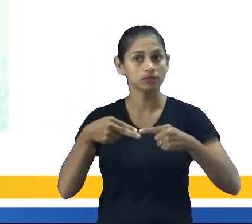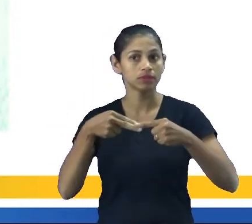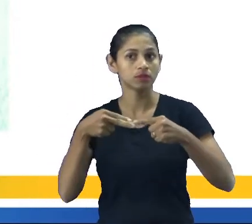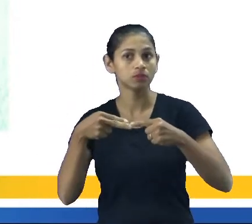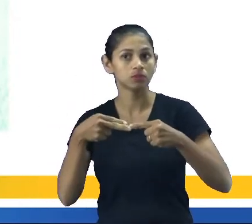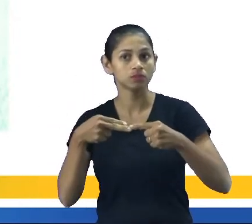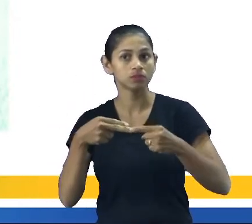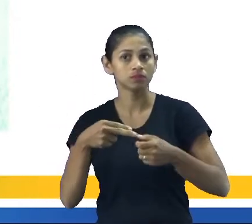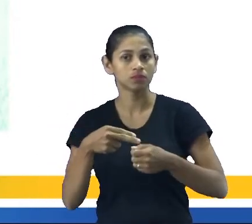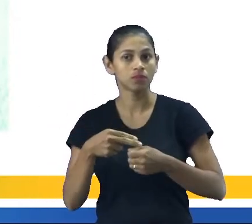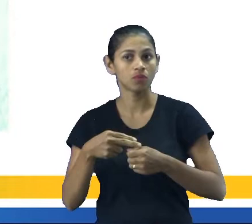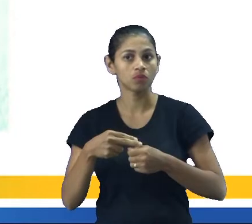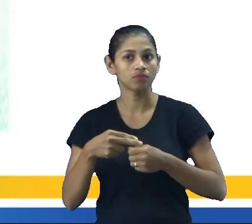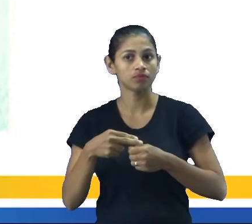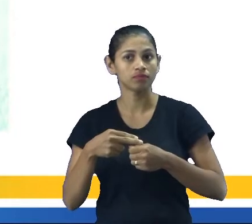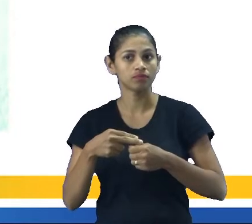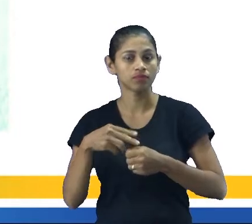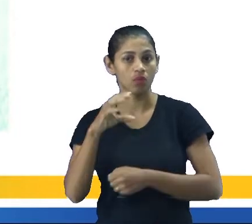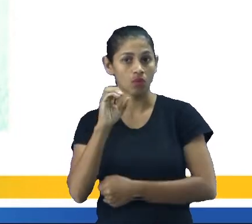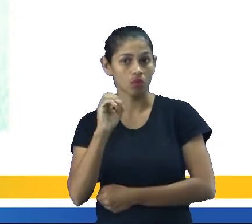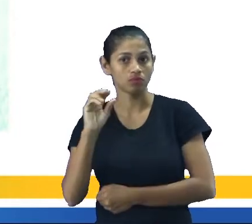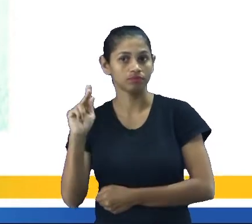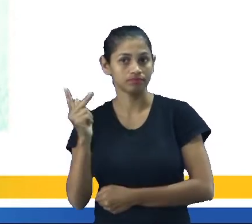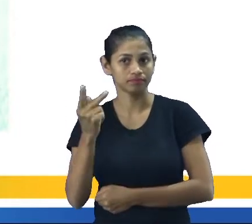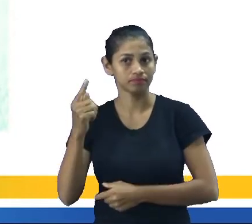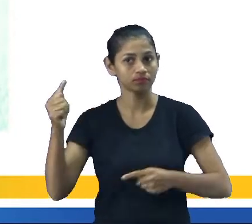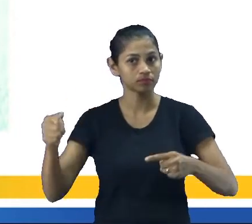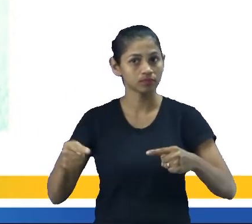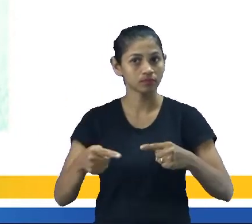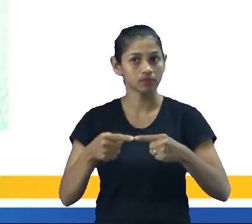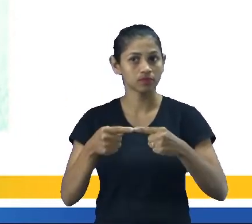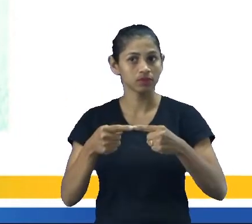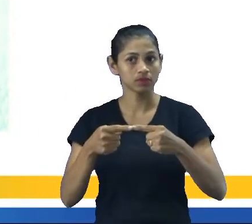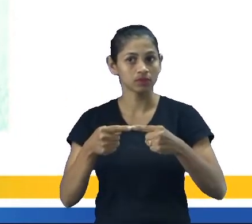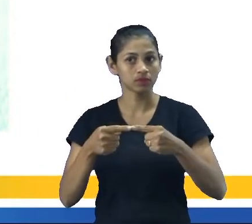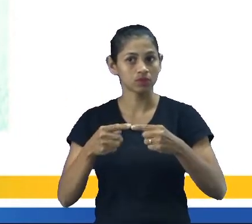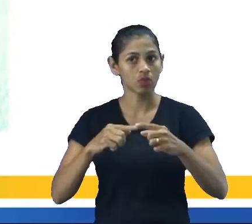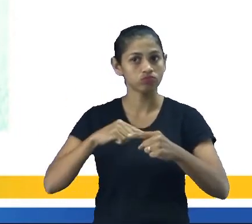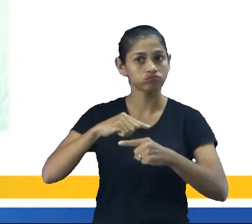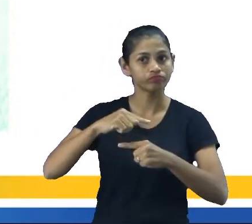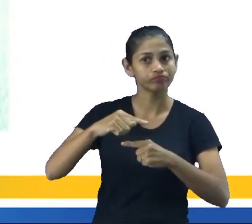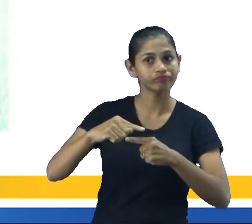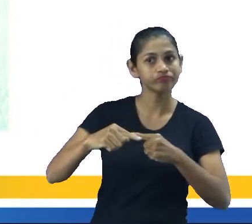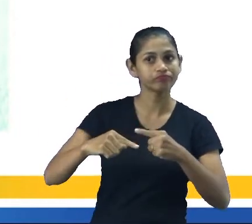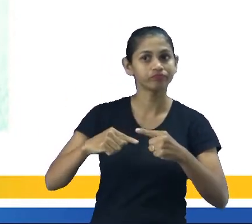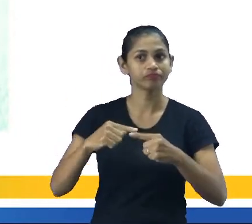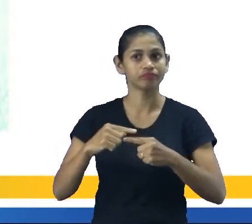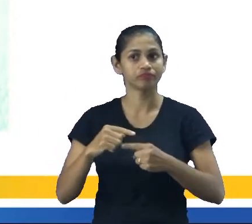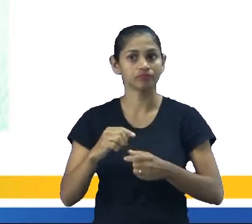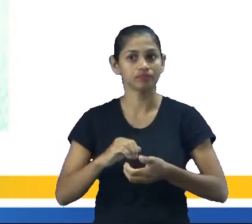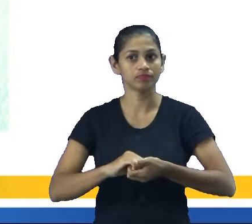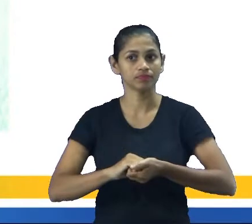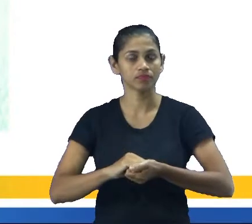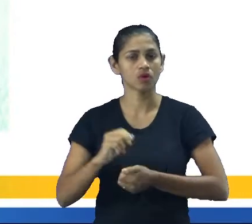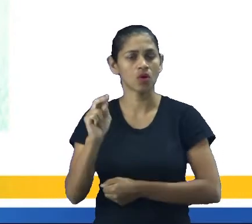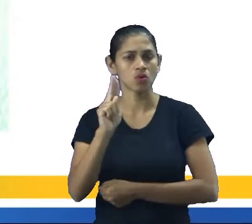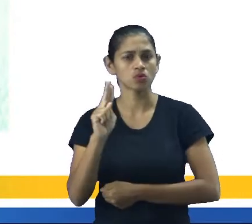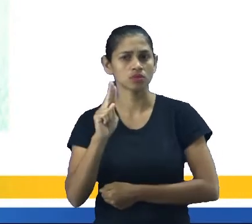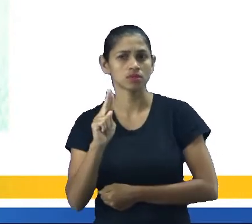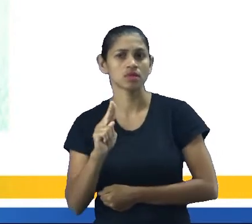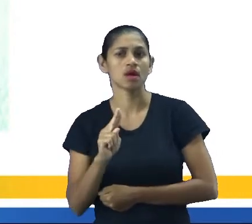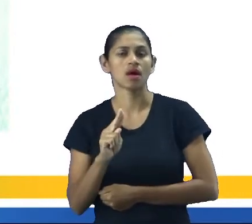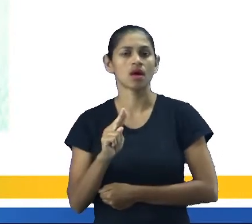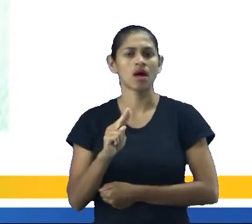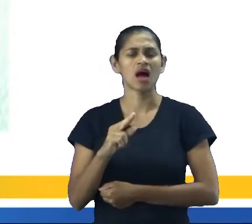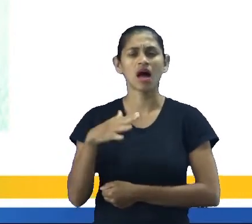aromático, Então ele também é um OH, porém ligado ao anel aromático. Ele é utilizado ali para fazer os peelings